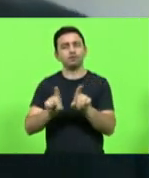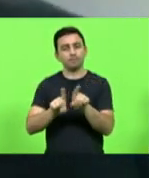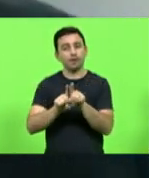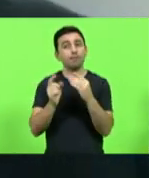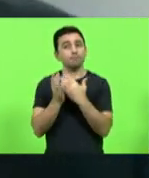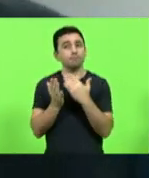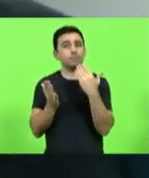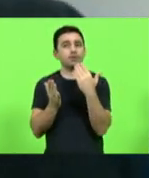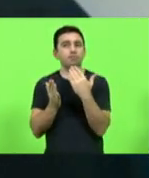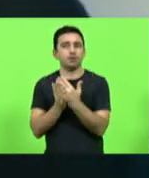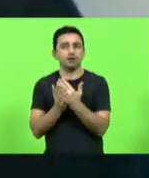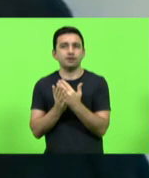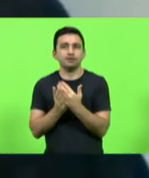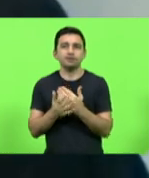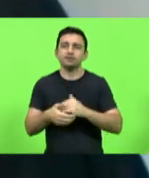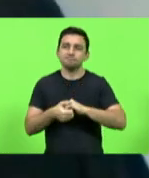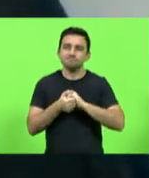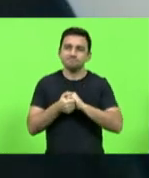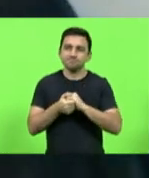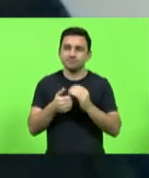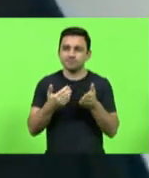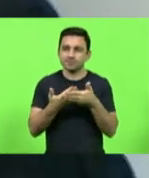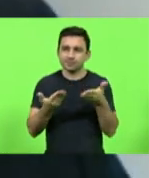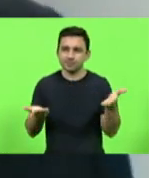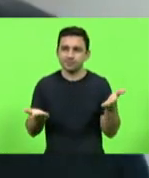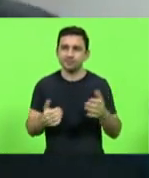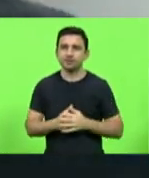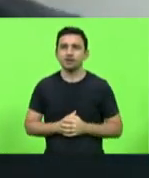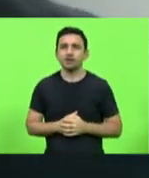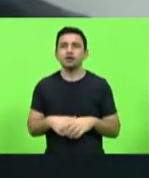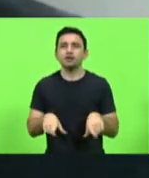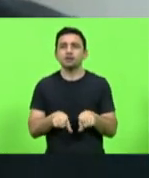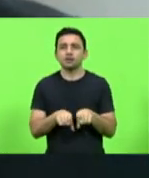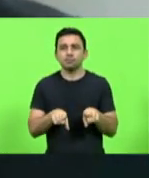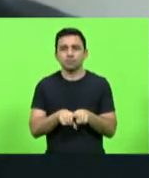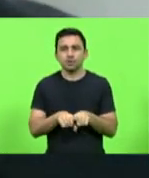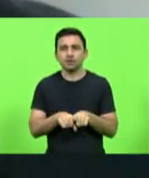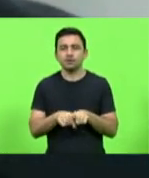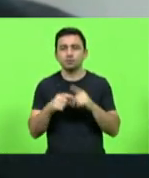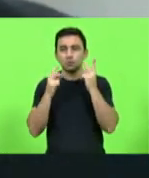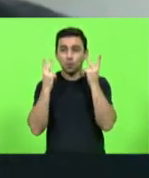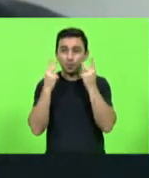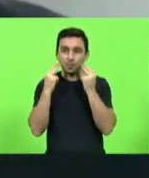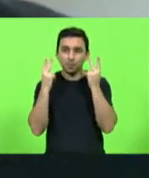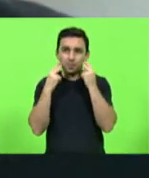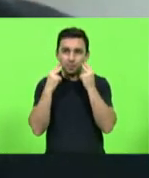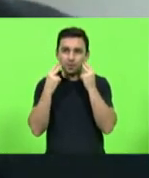para saudar todos os demais, eu faço no nome do Conselho Gerson. E também faço, naturalmente,